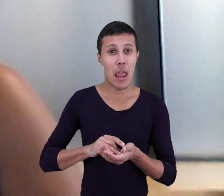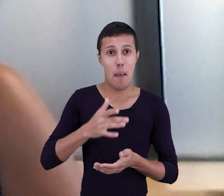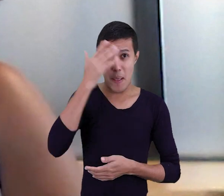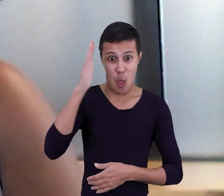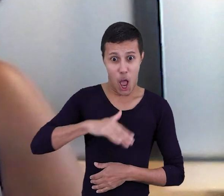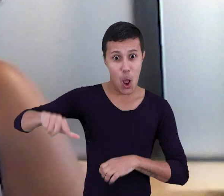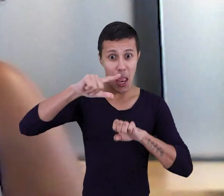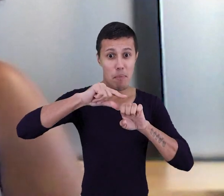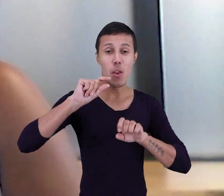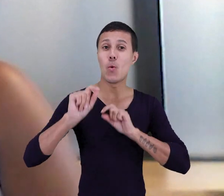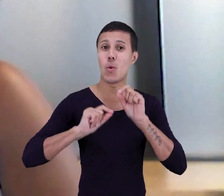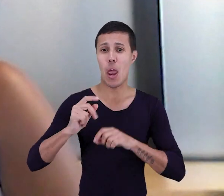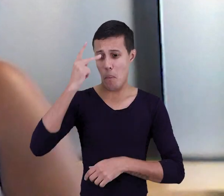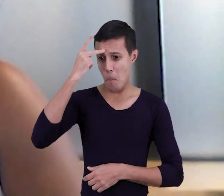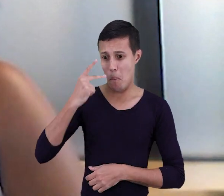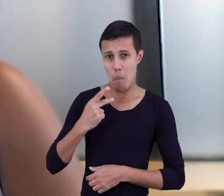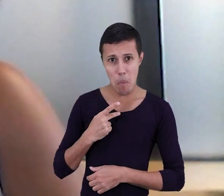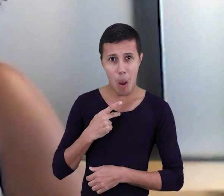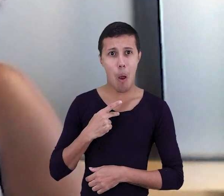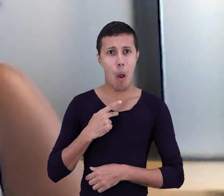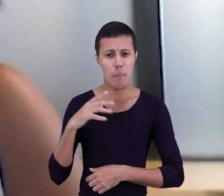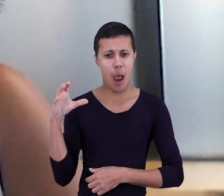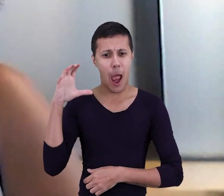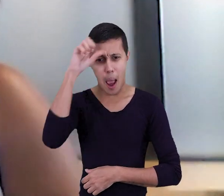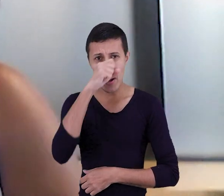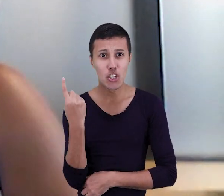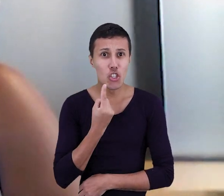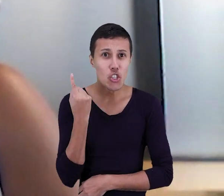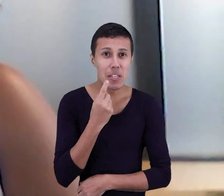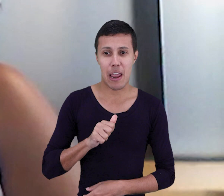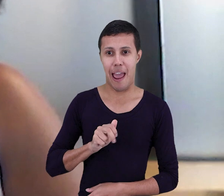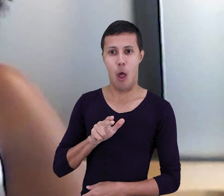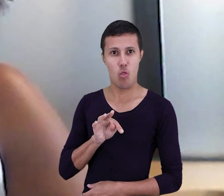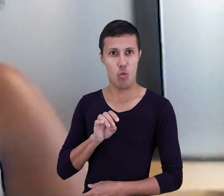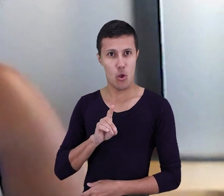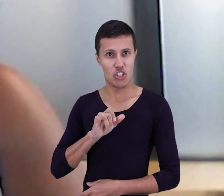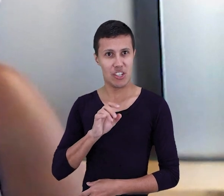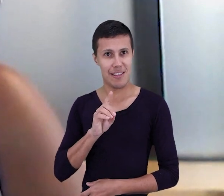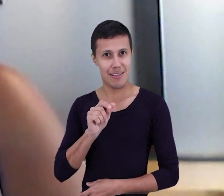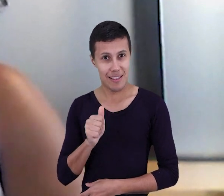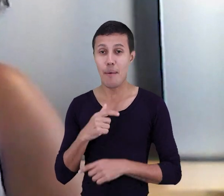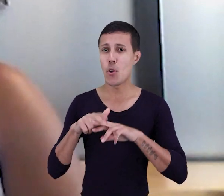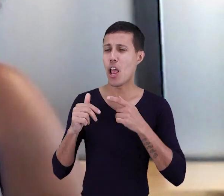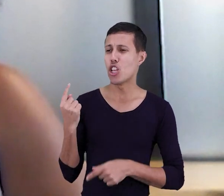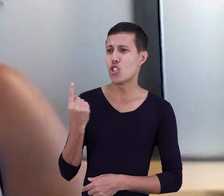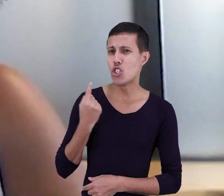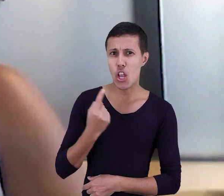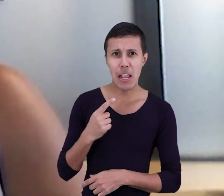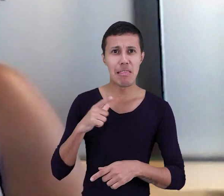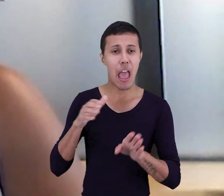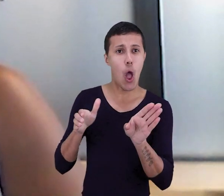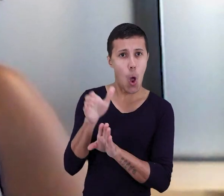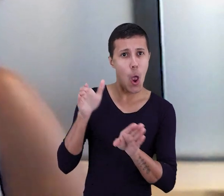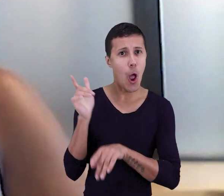empreendedores são meio que autodidatas, né? Porque você tem que aprender muitas vezes sozinho, tem que desenvolver sozinho, tem uma mentoria que